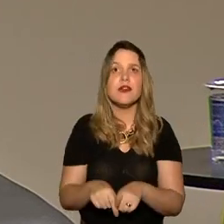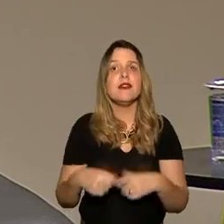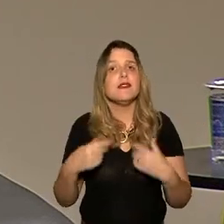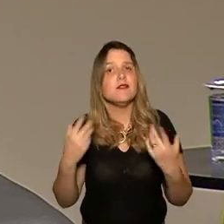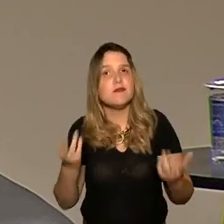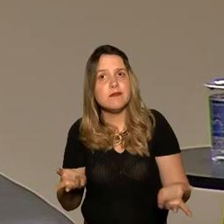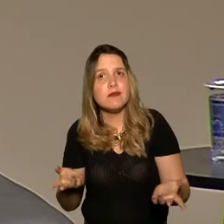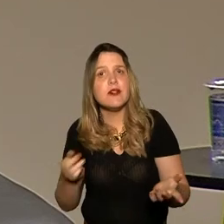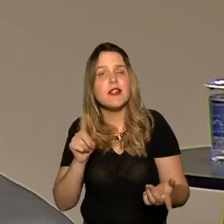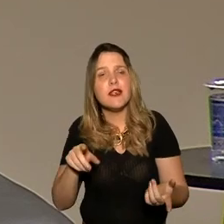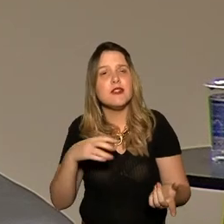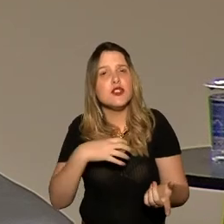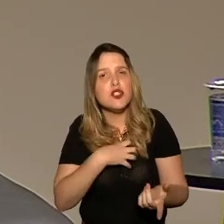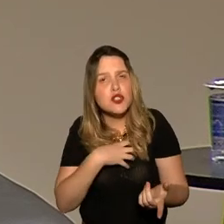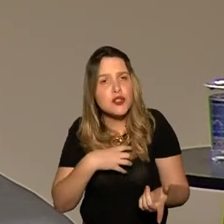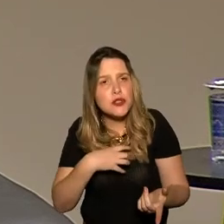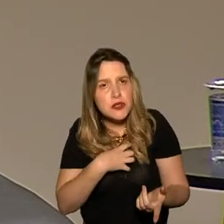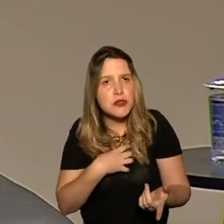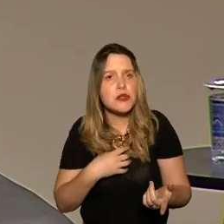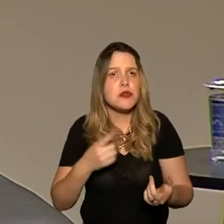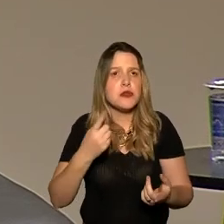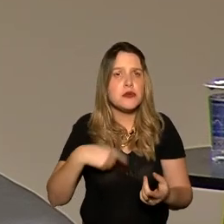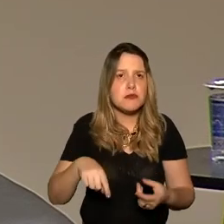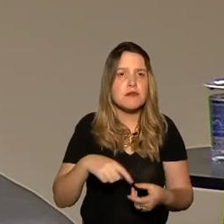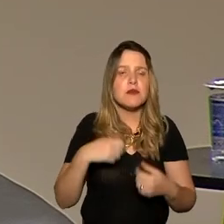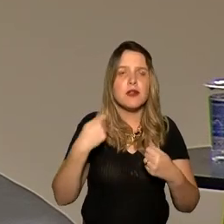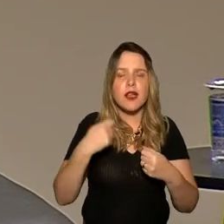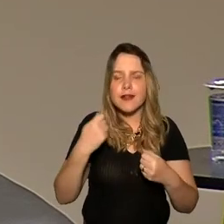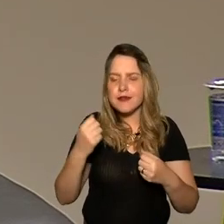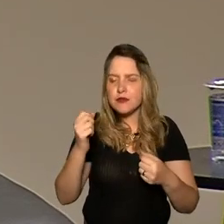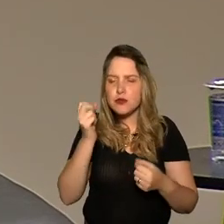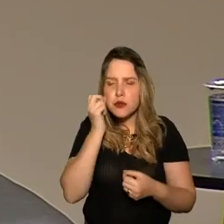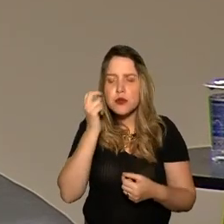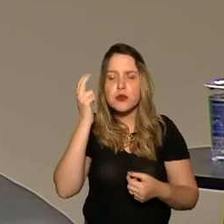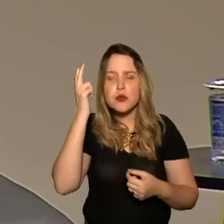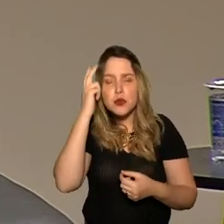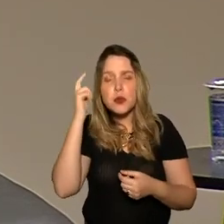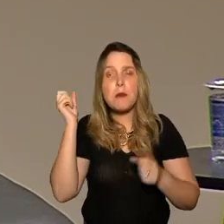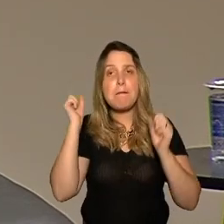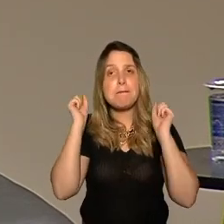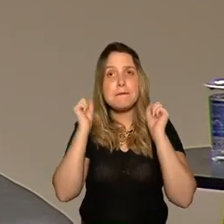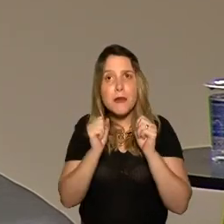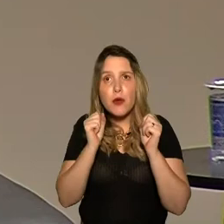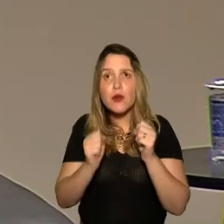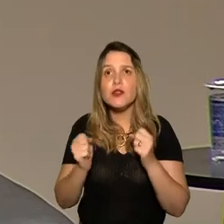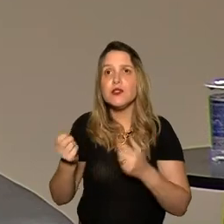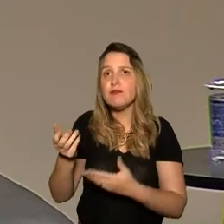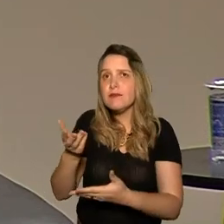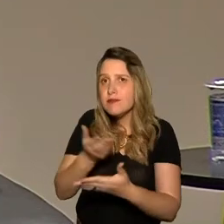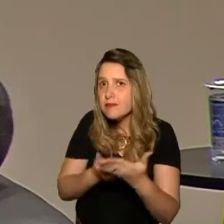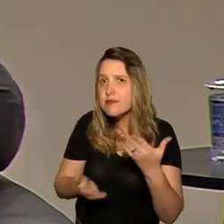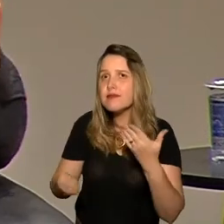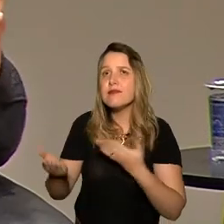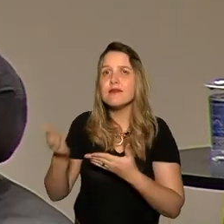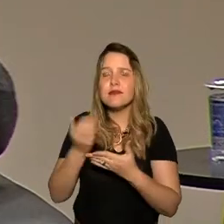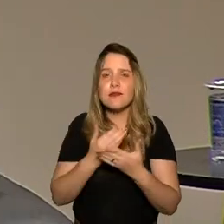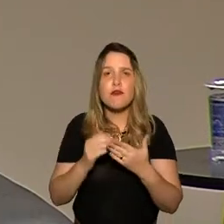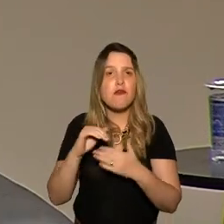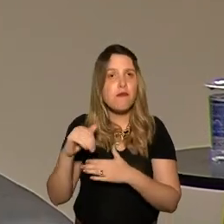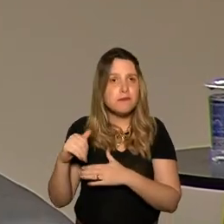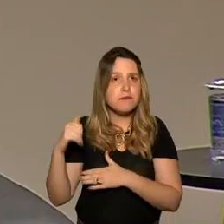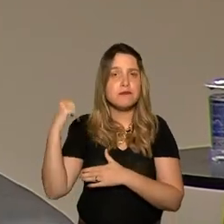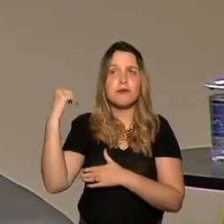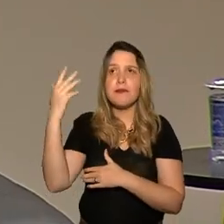Então nesse sentido é que eu acho que a mediação cultural ela pode ser vista como uma prática específica embora